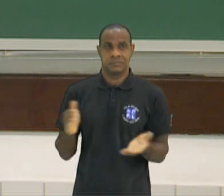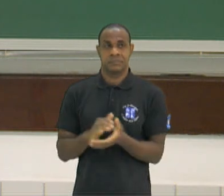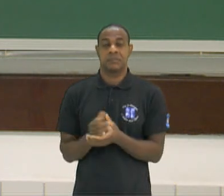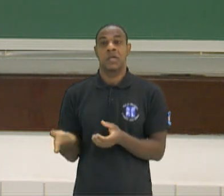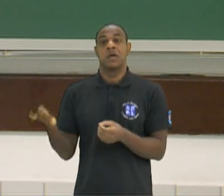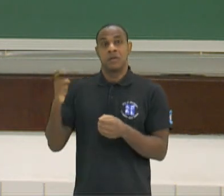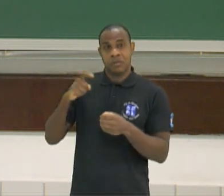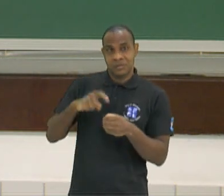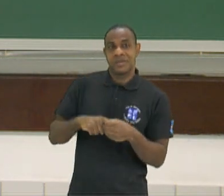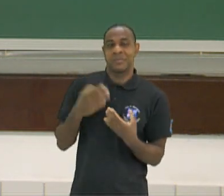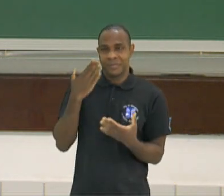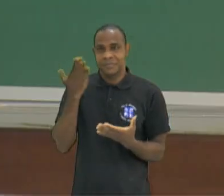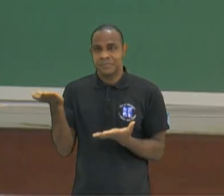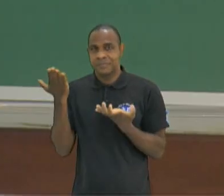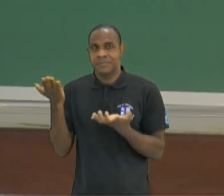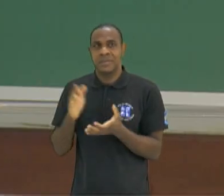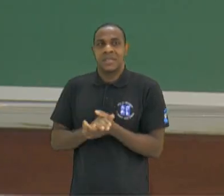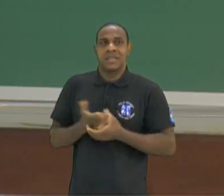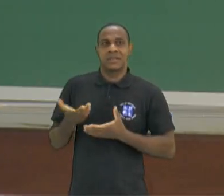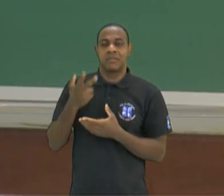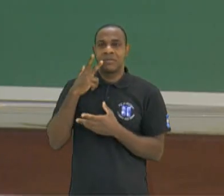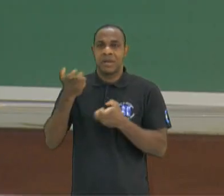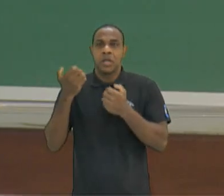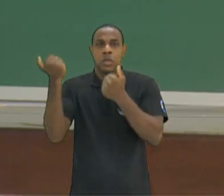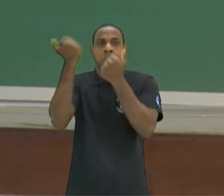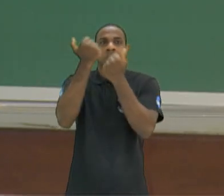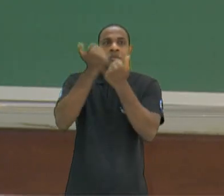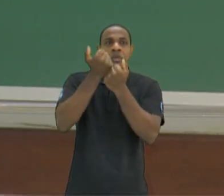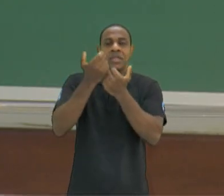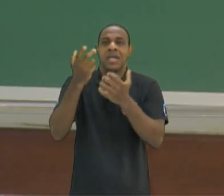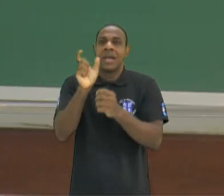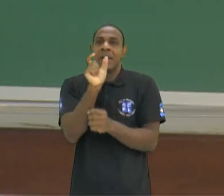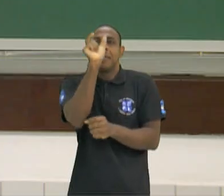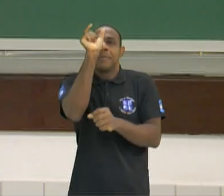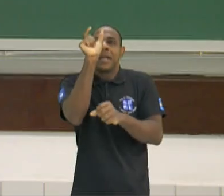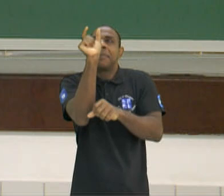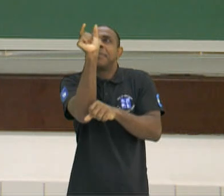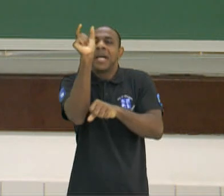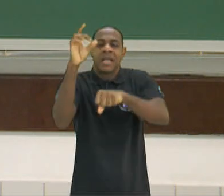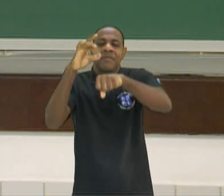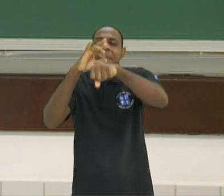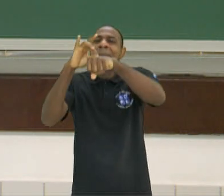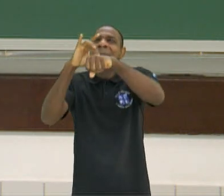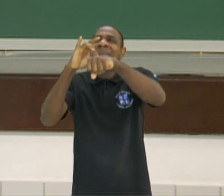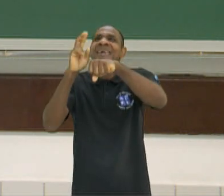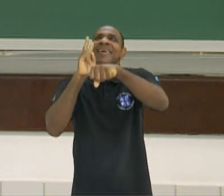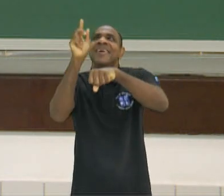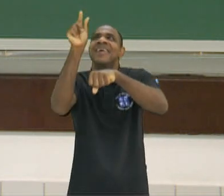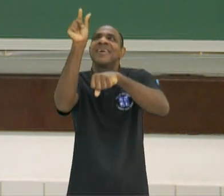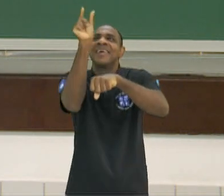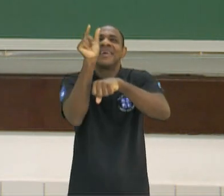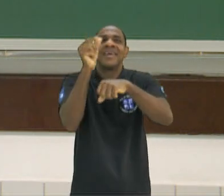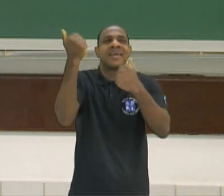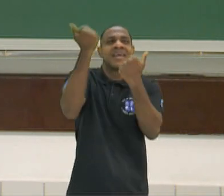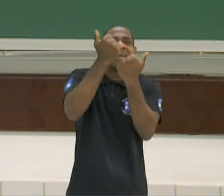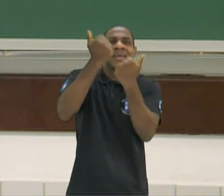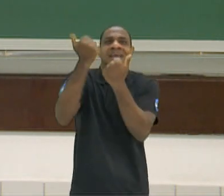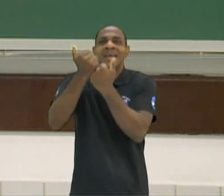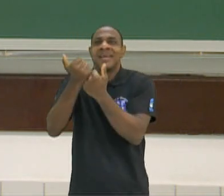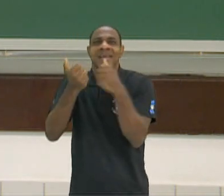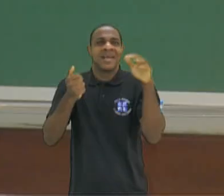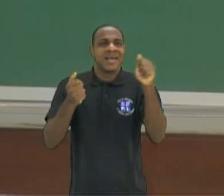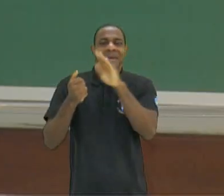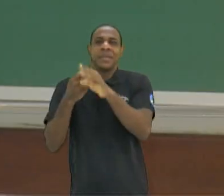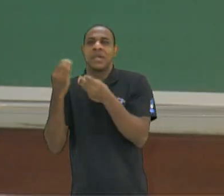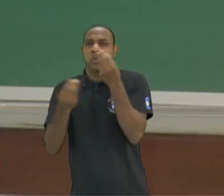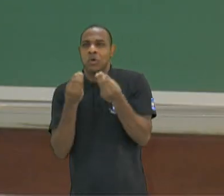Retornando, pessoal, nós temos na primeira frase, o discourse marker to pode ser substituído sem mudar o significado,